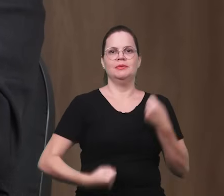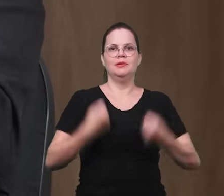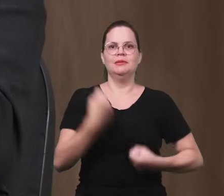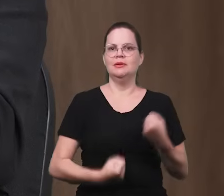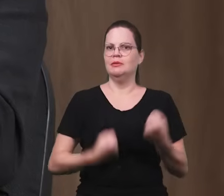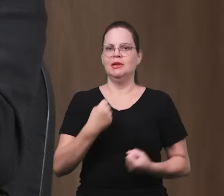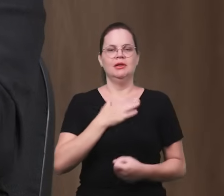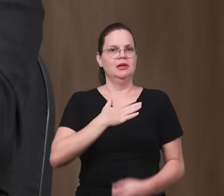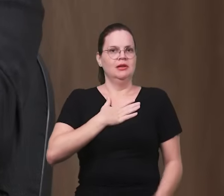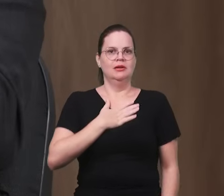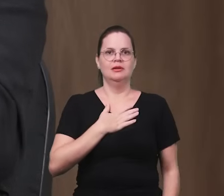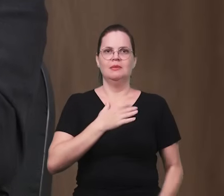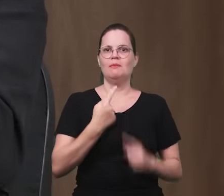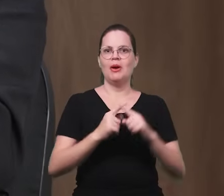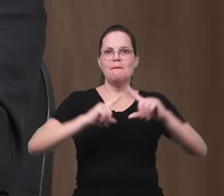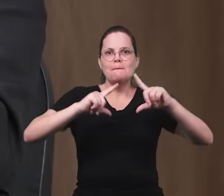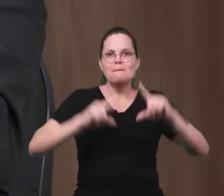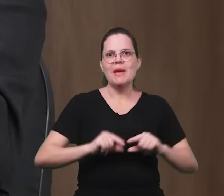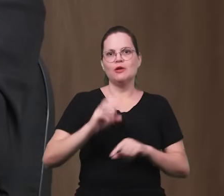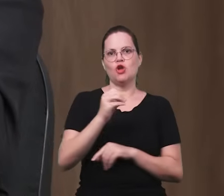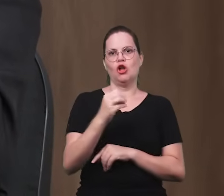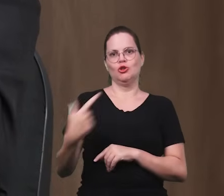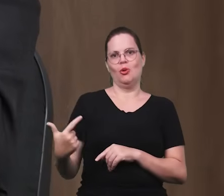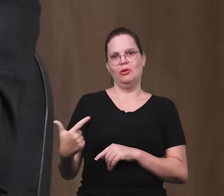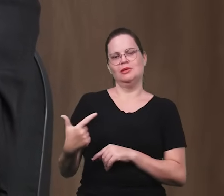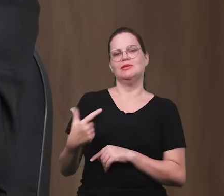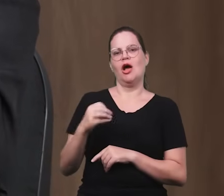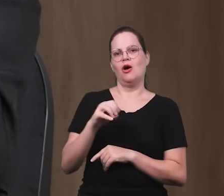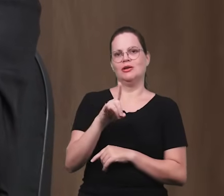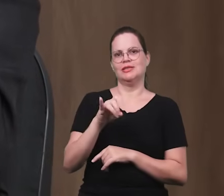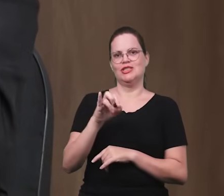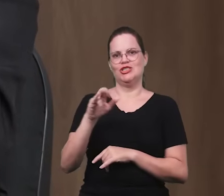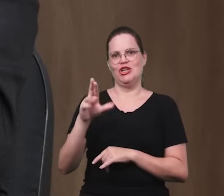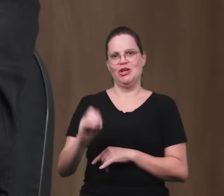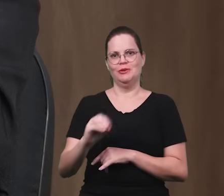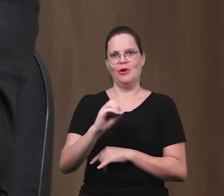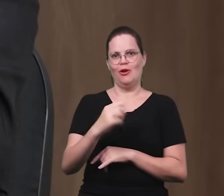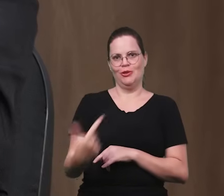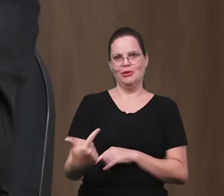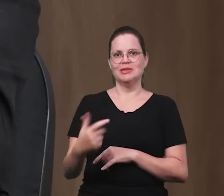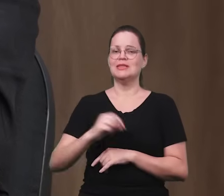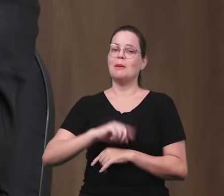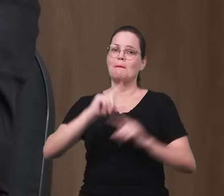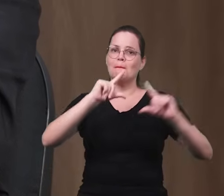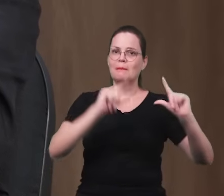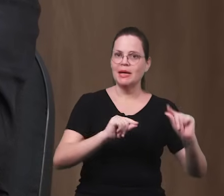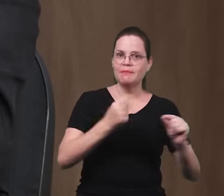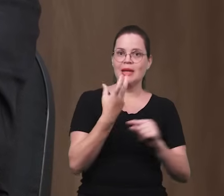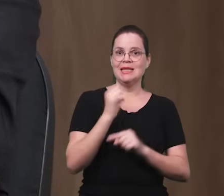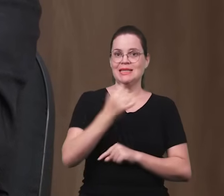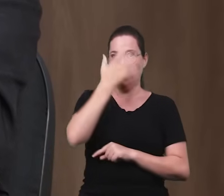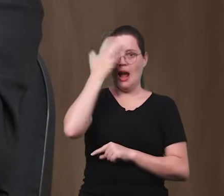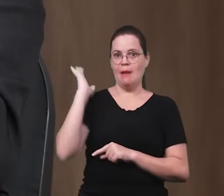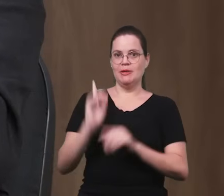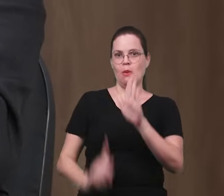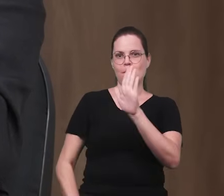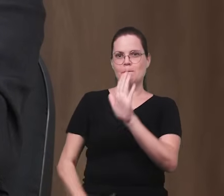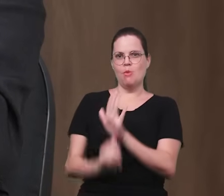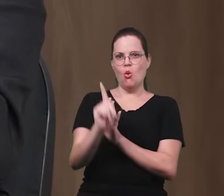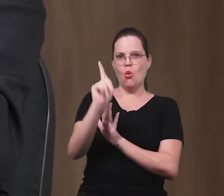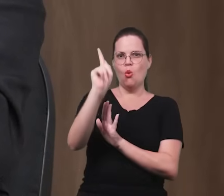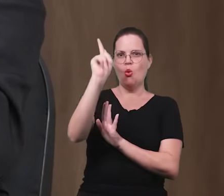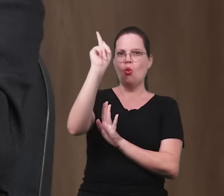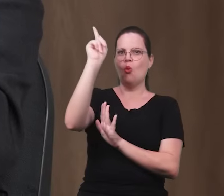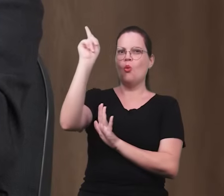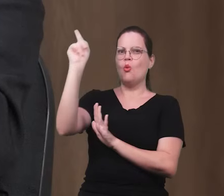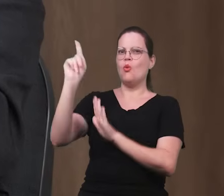Porque ali tem menos oxigênio, a pressão é menor, isso atrapalha no funcionamento. Quando o astronauta vai para fora da Terra, a